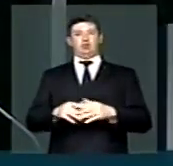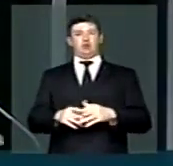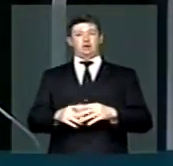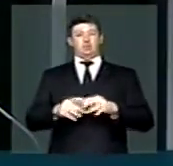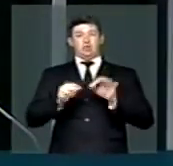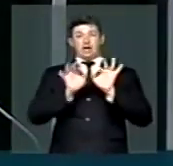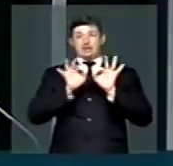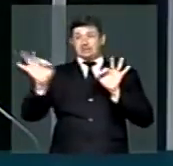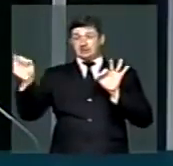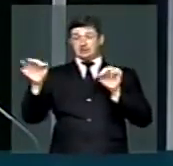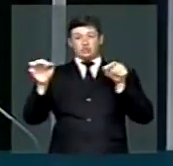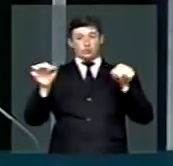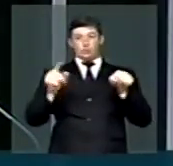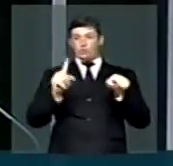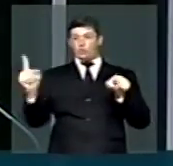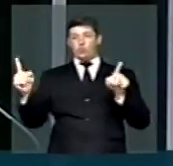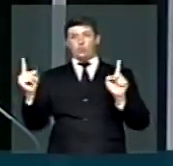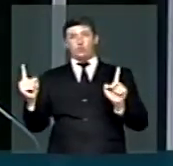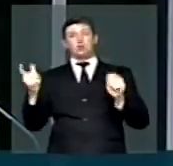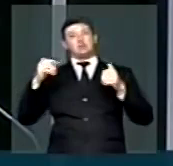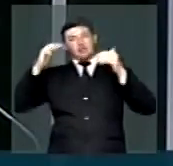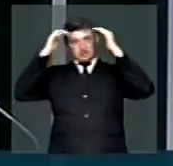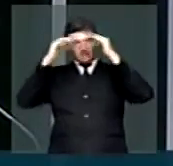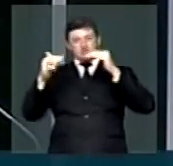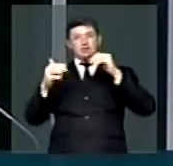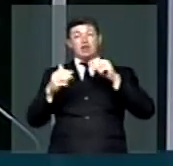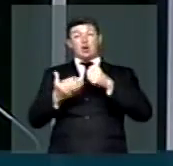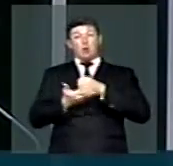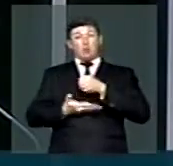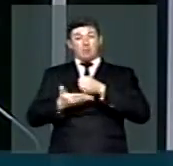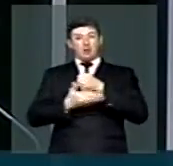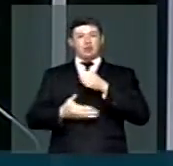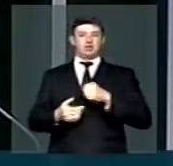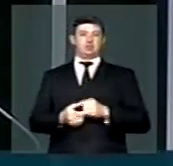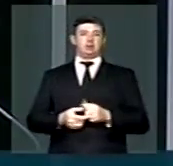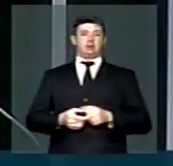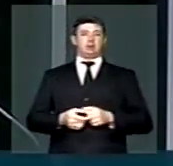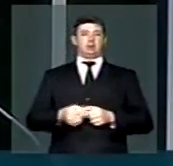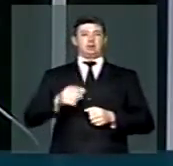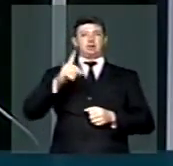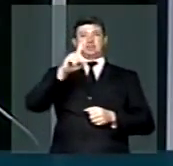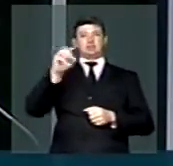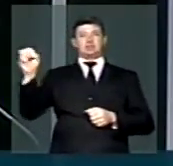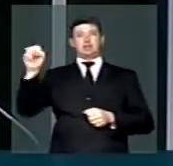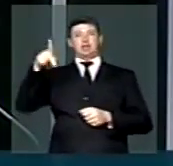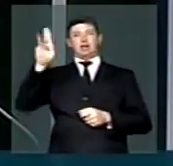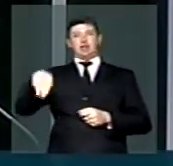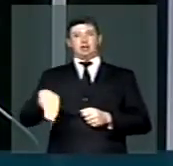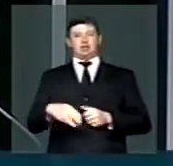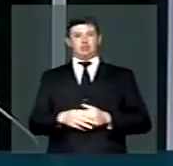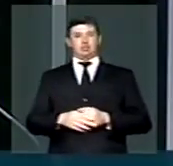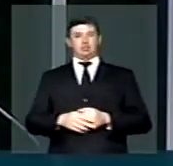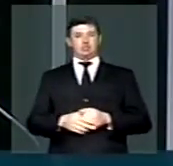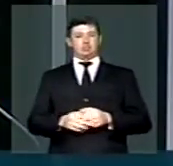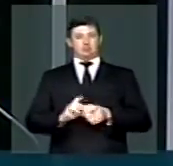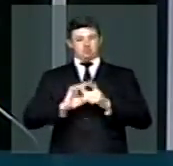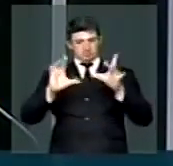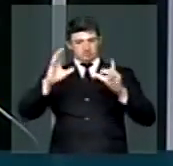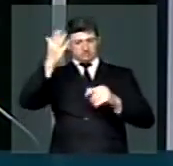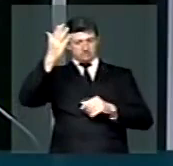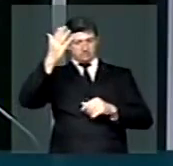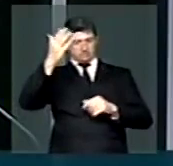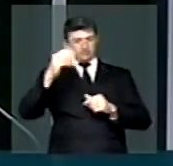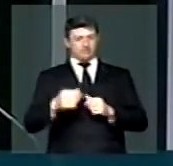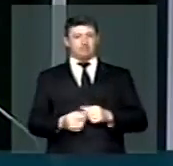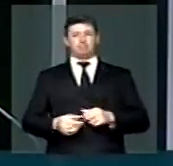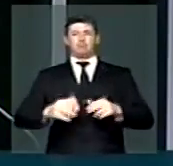entre um ponto e outro deve respeitar no mínimo 70 a 100 quilômetros. Vossa Excelência, permite, nobre deputado...